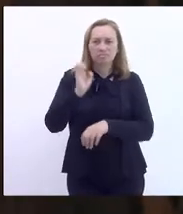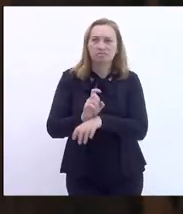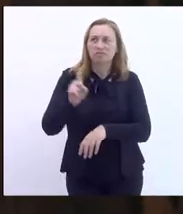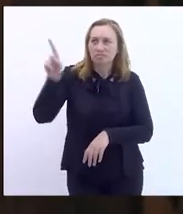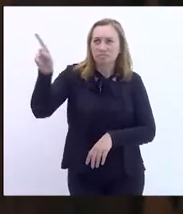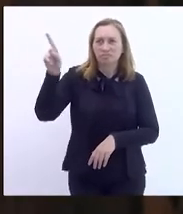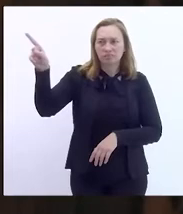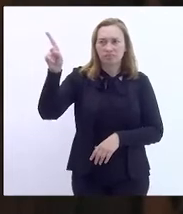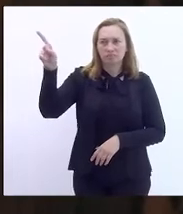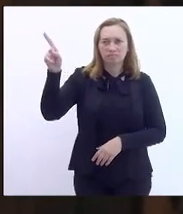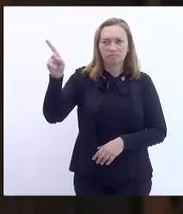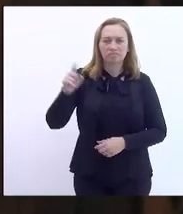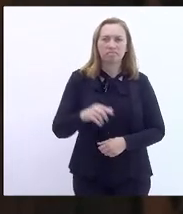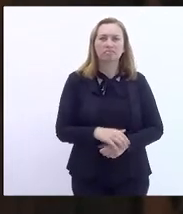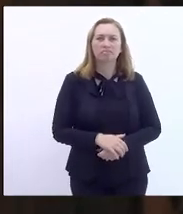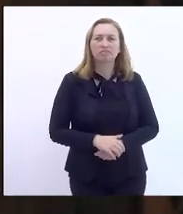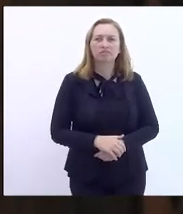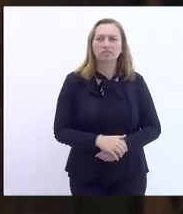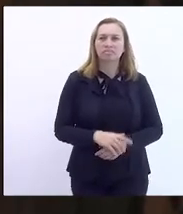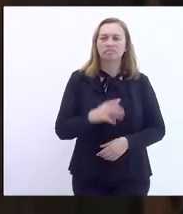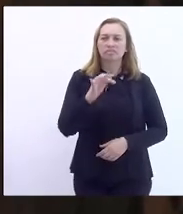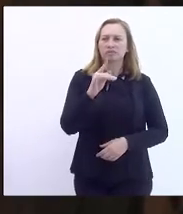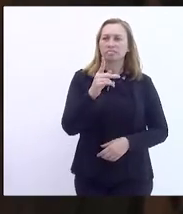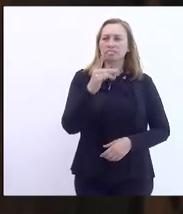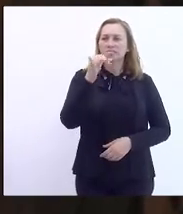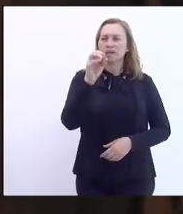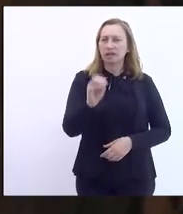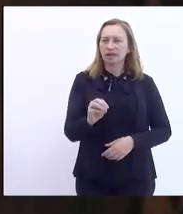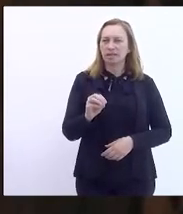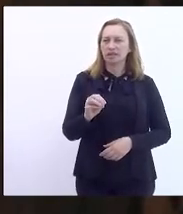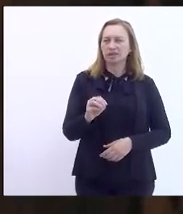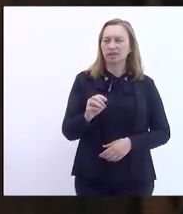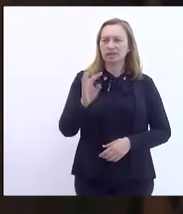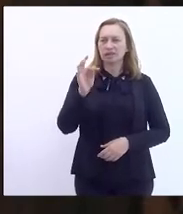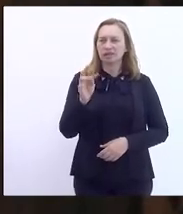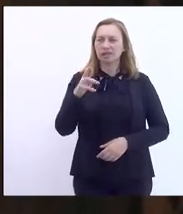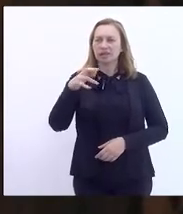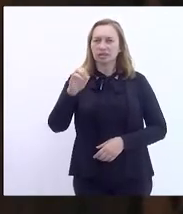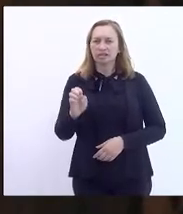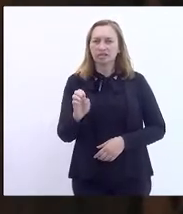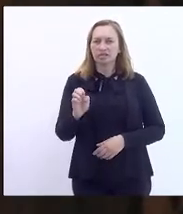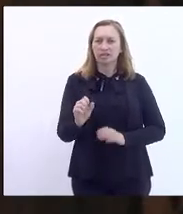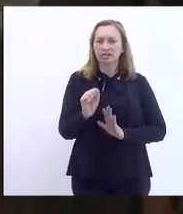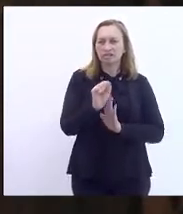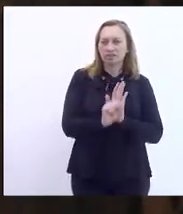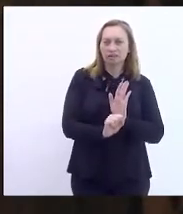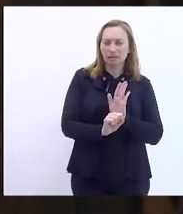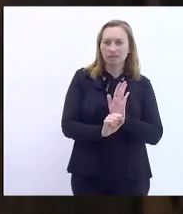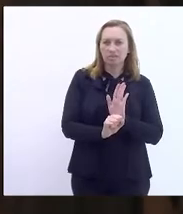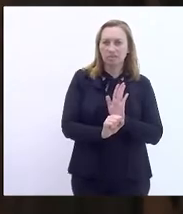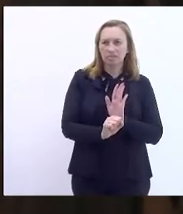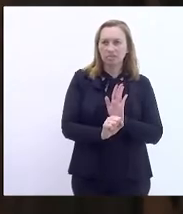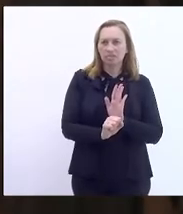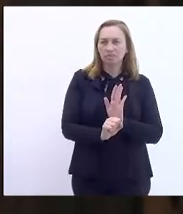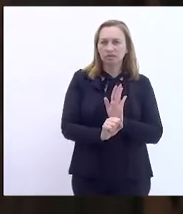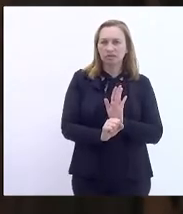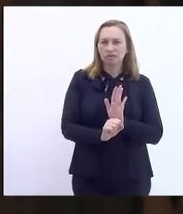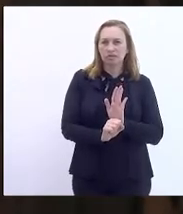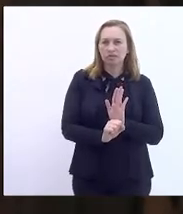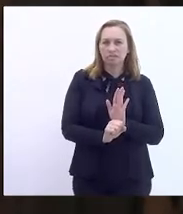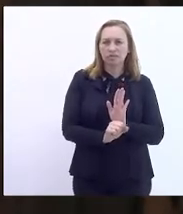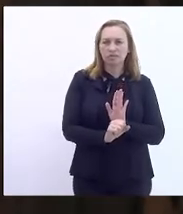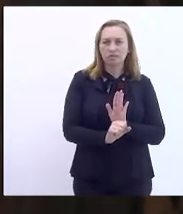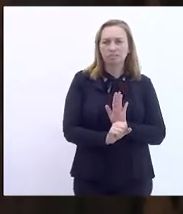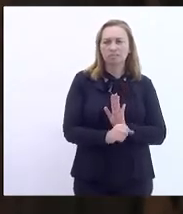na alerj no palácio Tiradentes construído nos anos 20 do século passado e tem